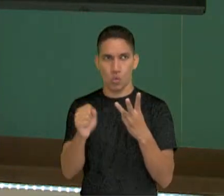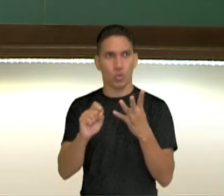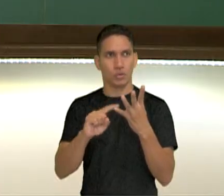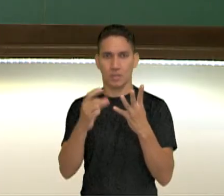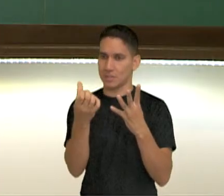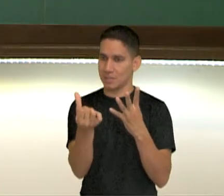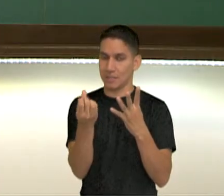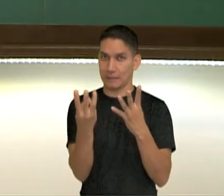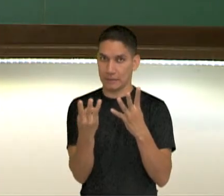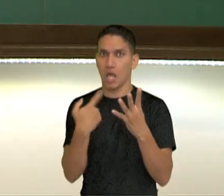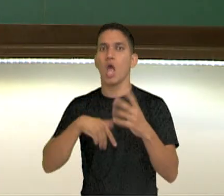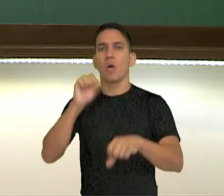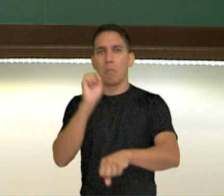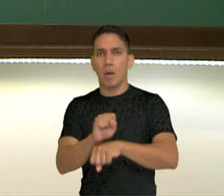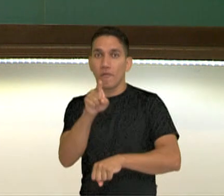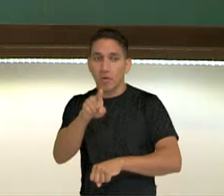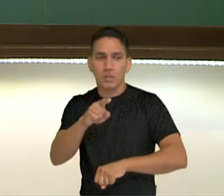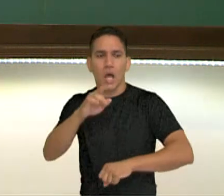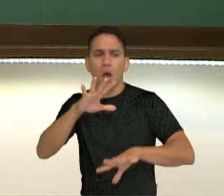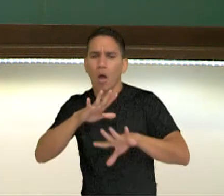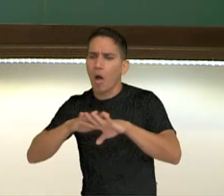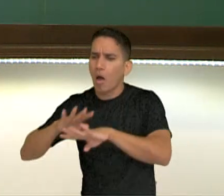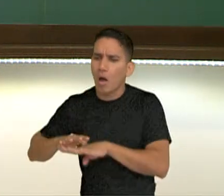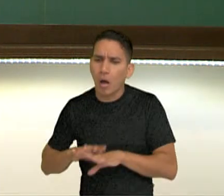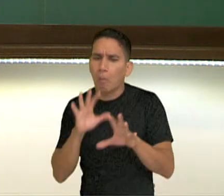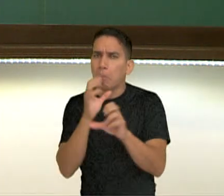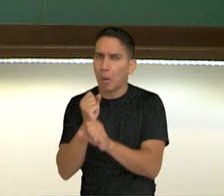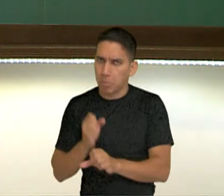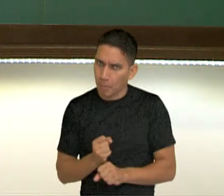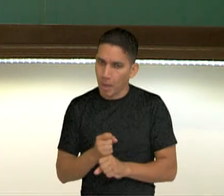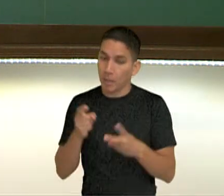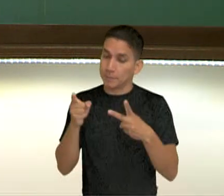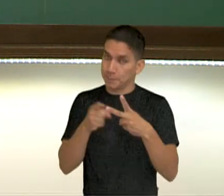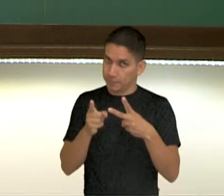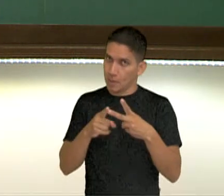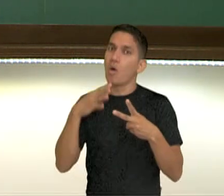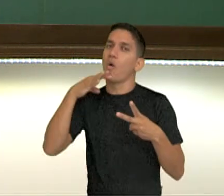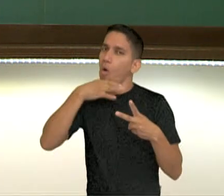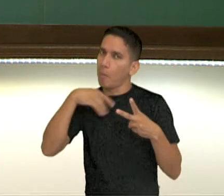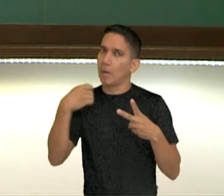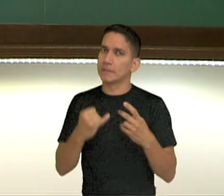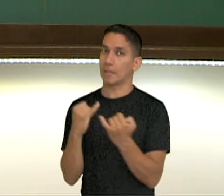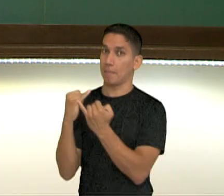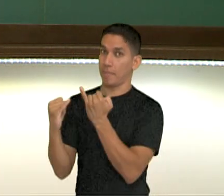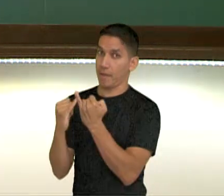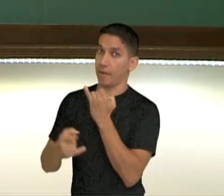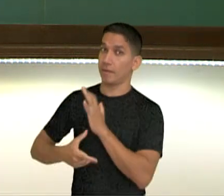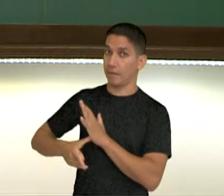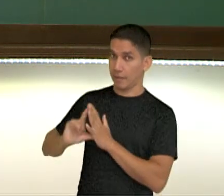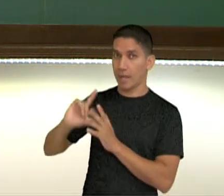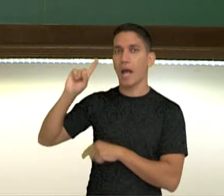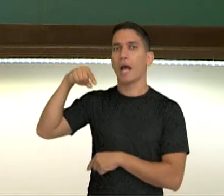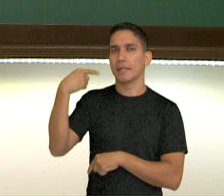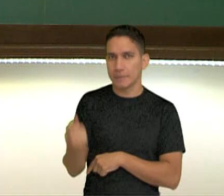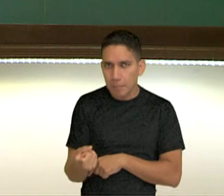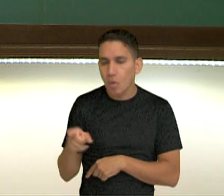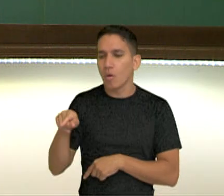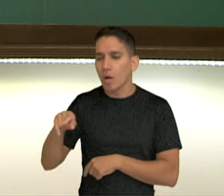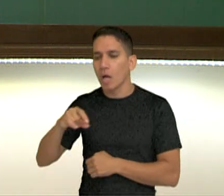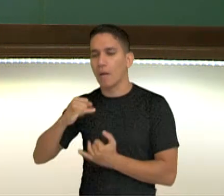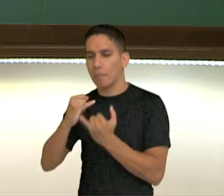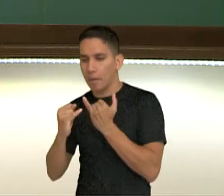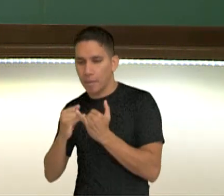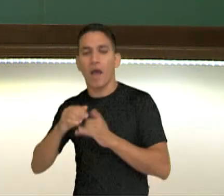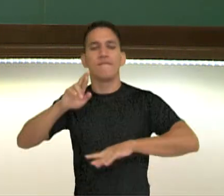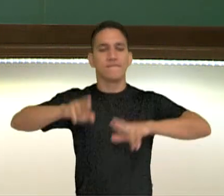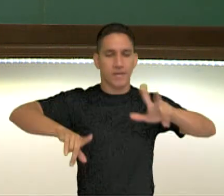Vou dar um tempinho para vocês calcularem a variância dele. Obviamente a gente vai precisar primeiro calcular a média dele. Depois calcula a variância